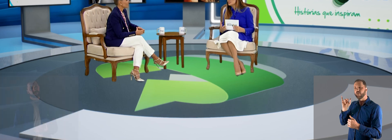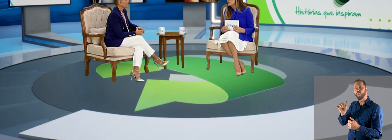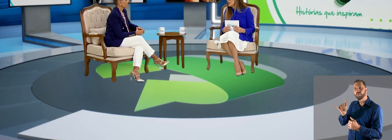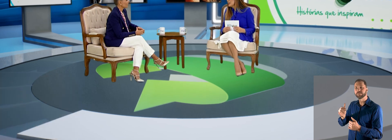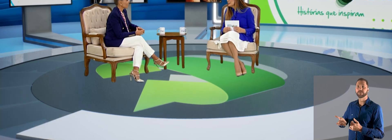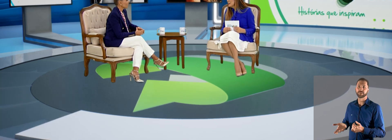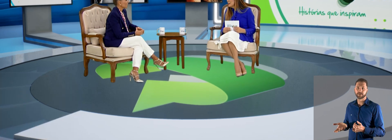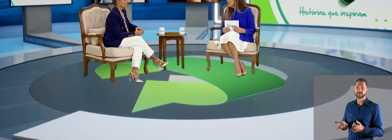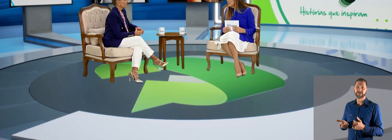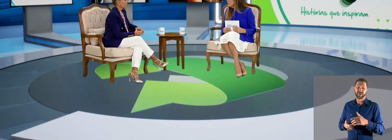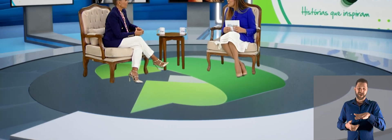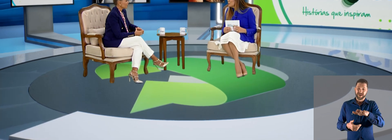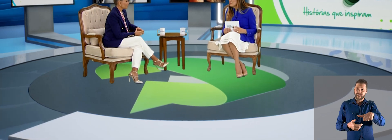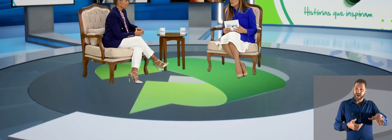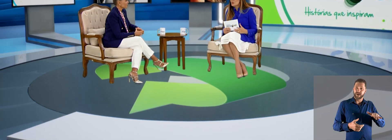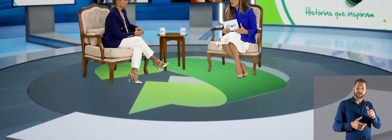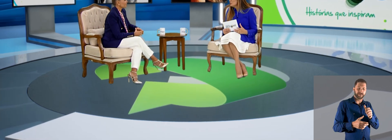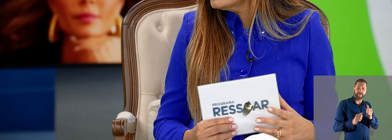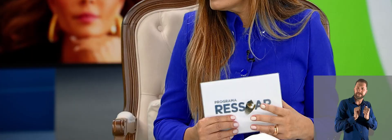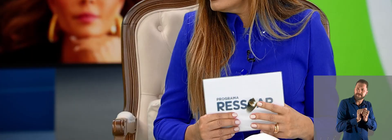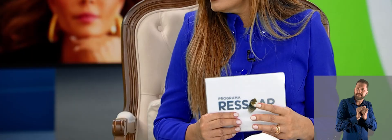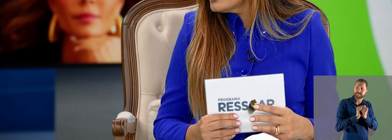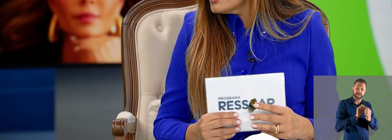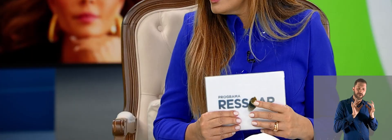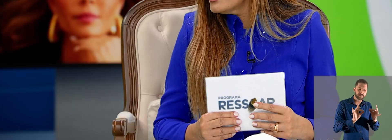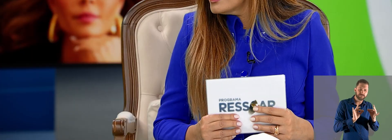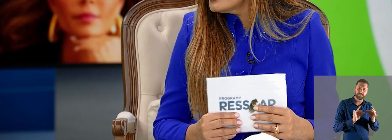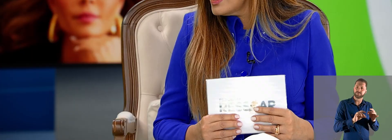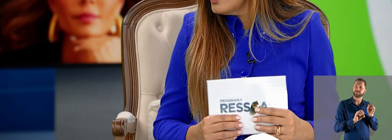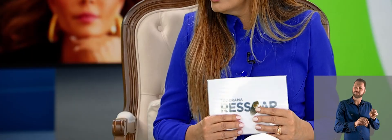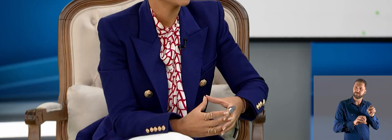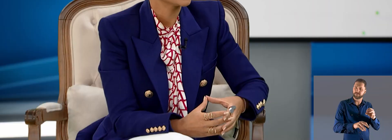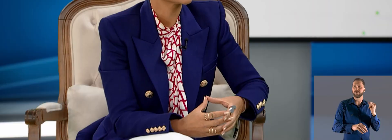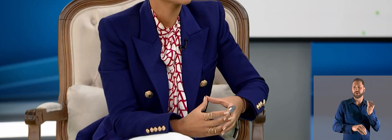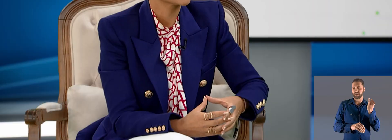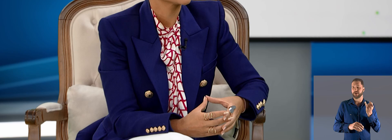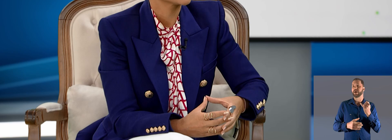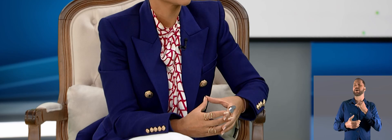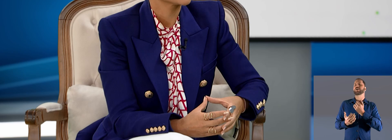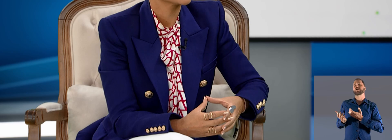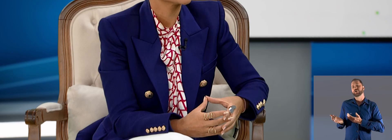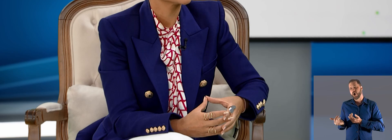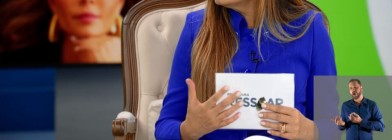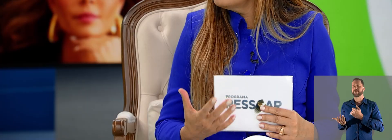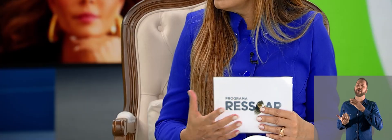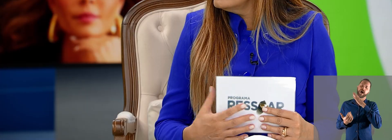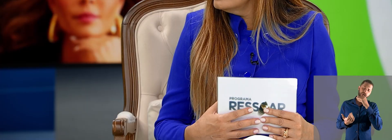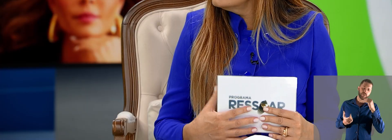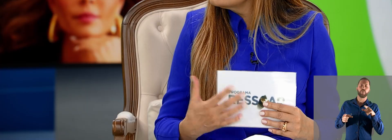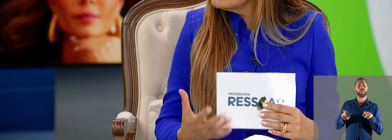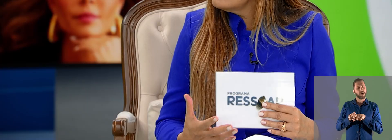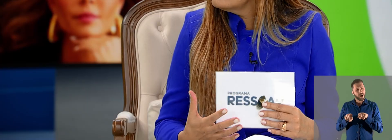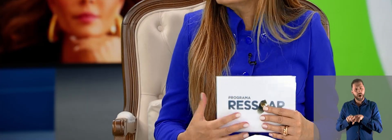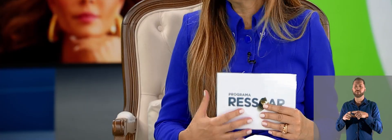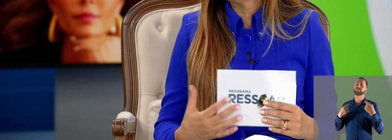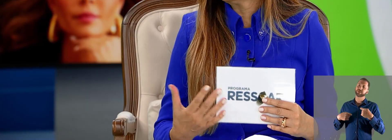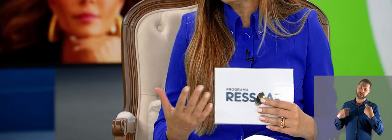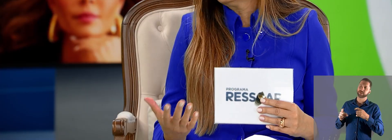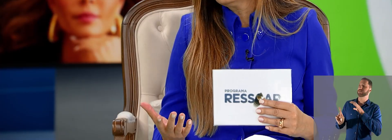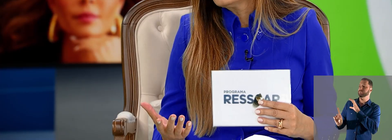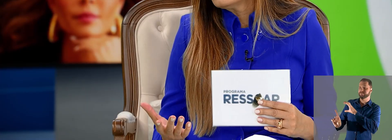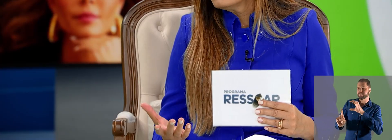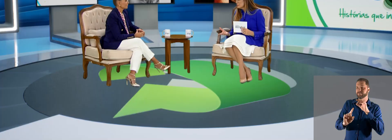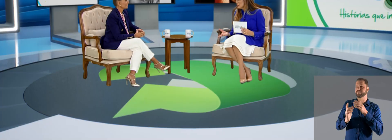vezes conta a história de alguém então o investimento nas crianças é essencial não que a gente não tem aqui investir também nos jovens